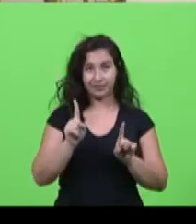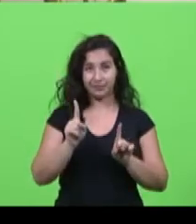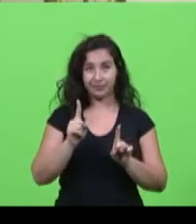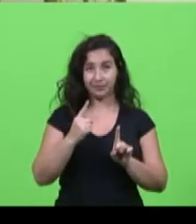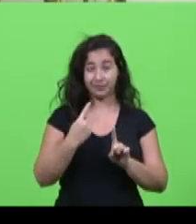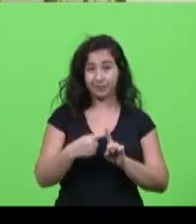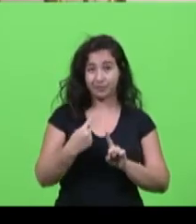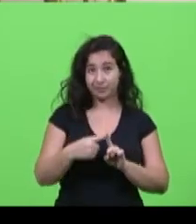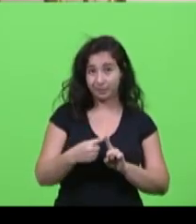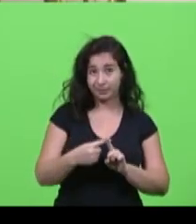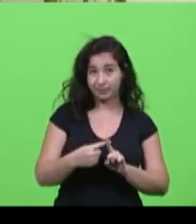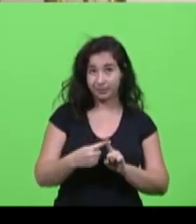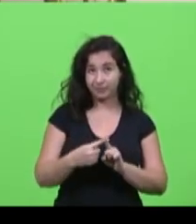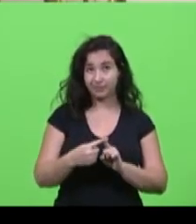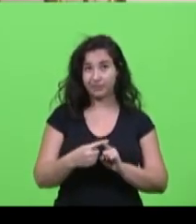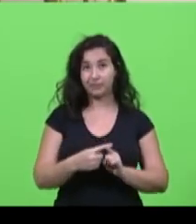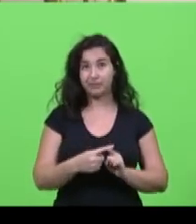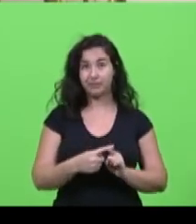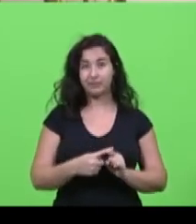pode